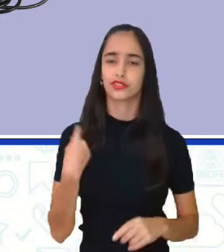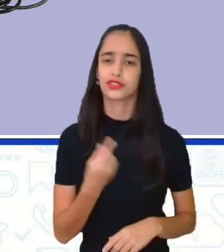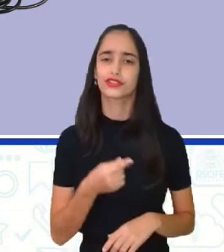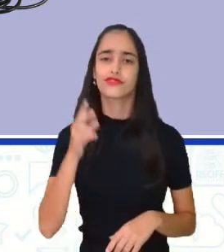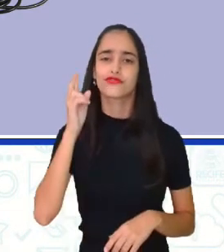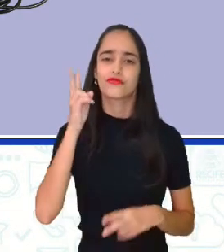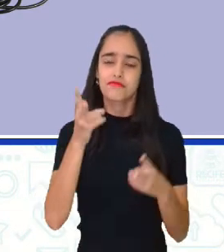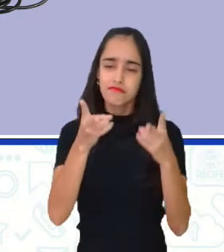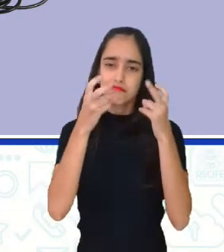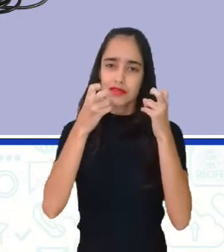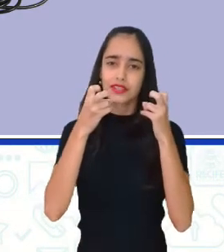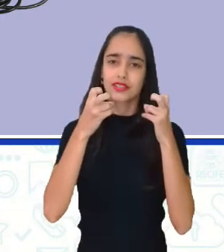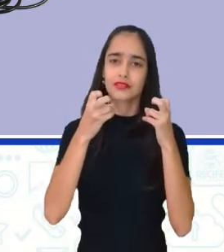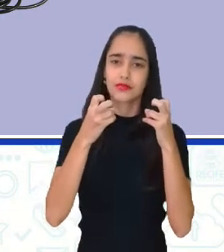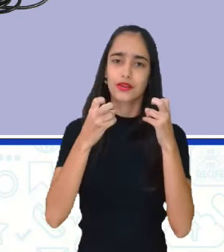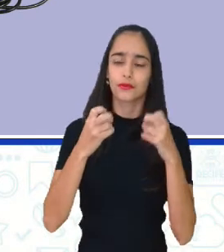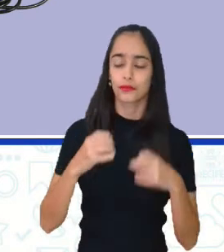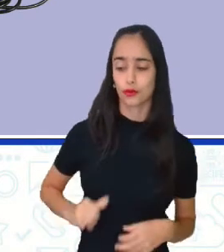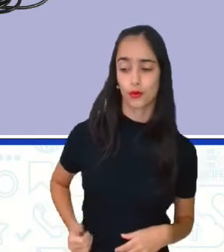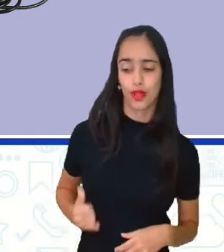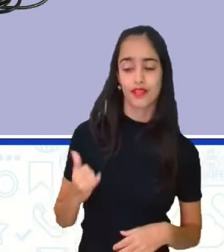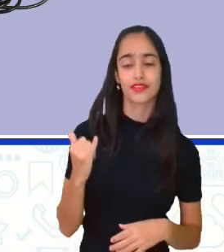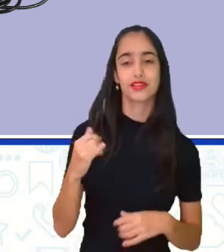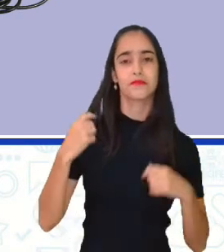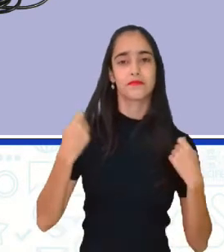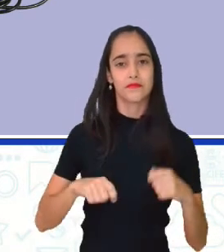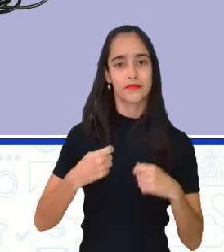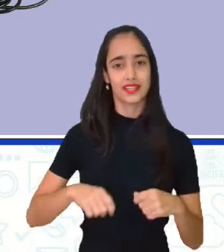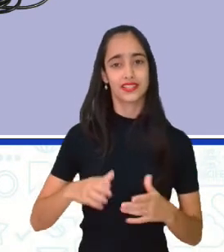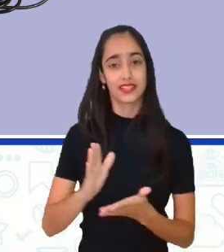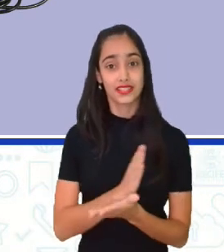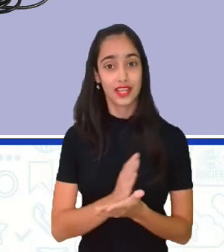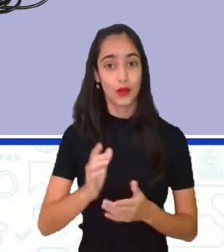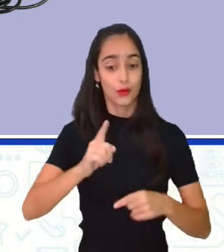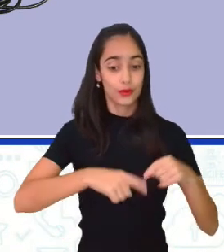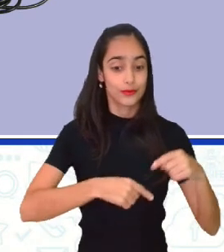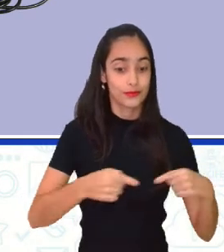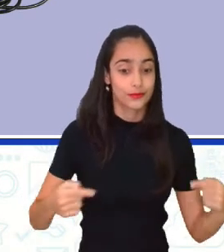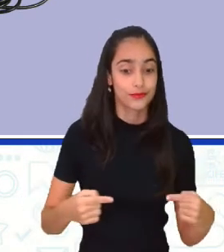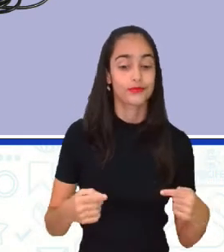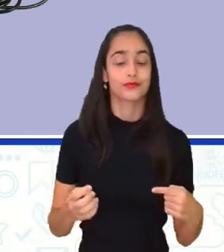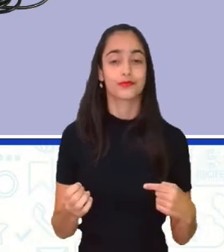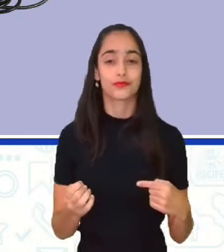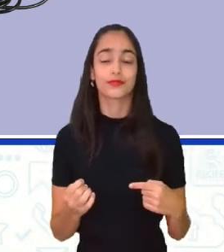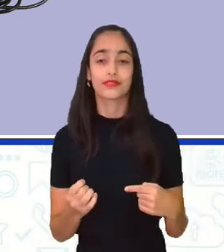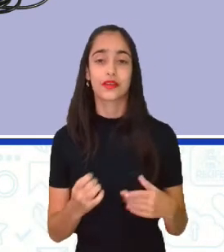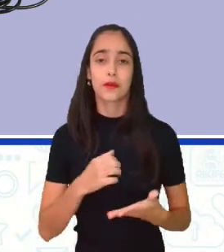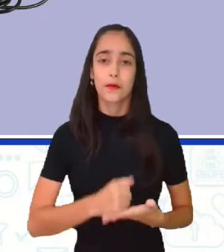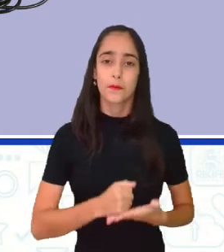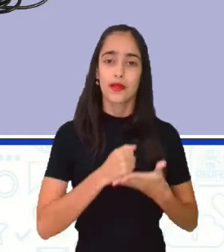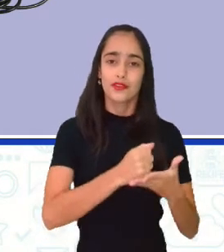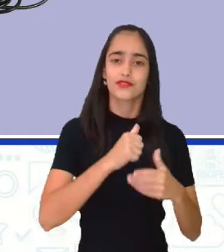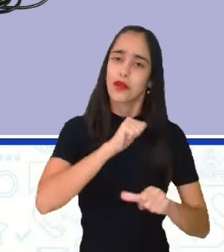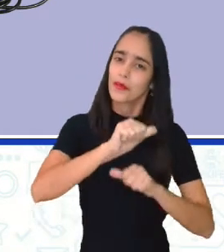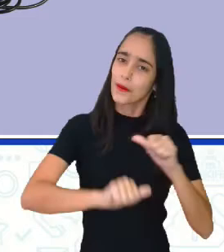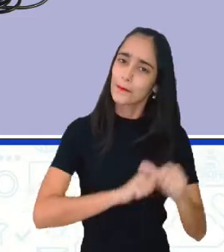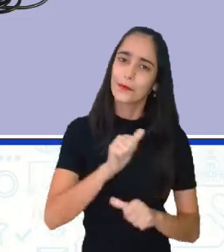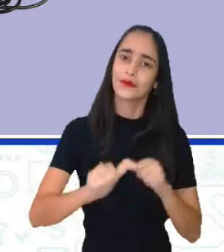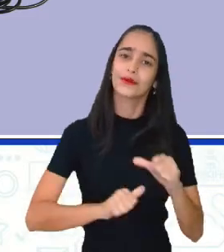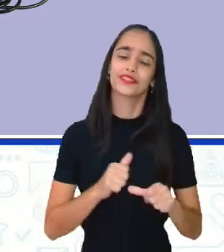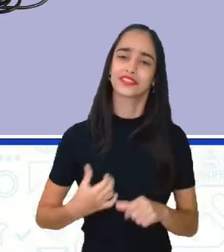aqueles dispositivos de segurança e também dispositivos que vão auxiliar na transformação